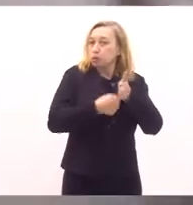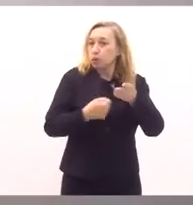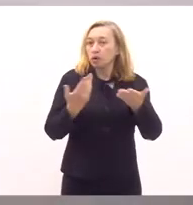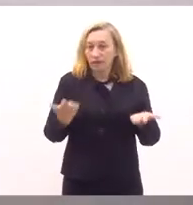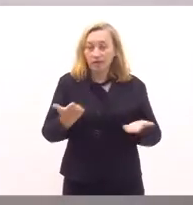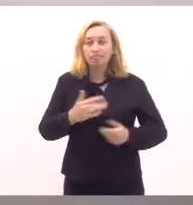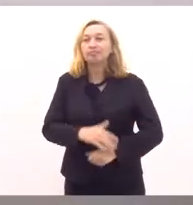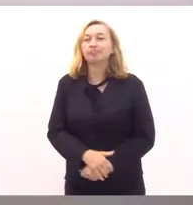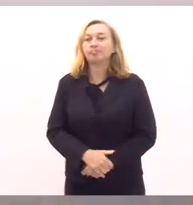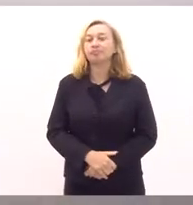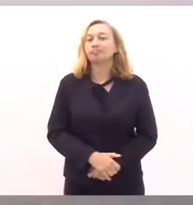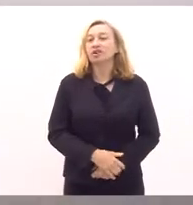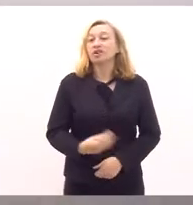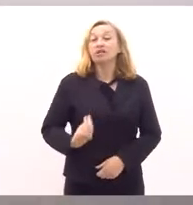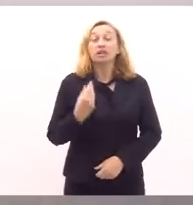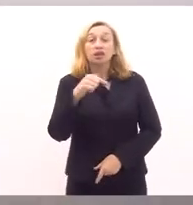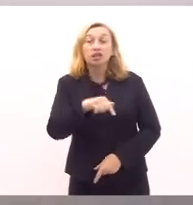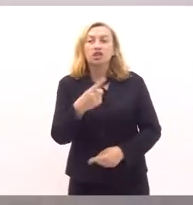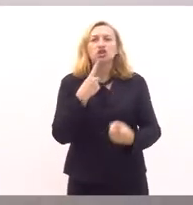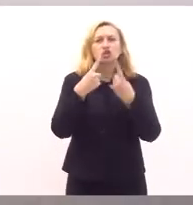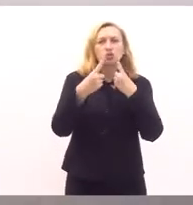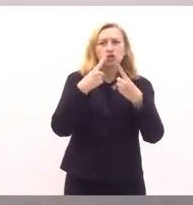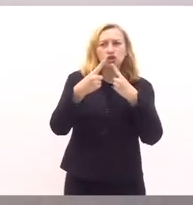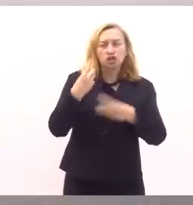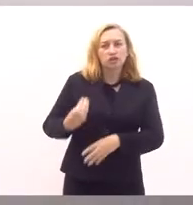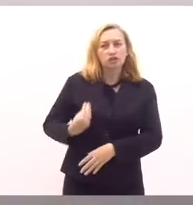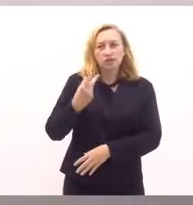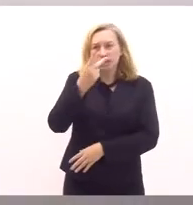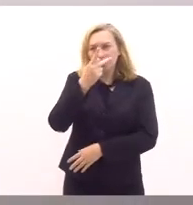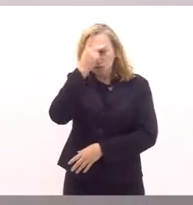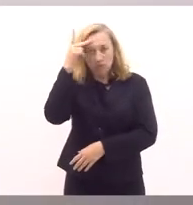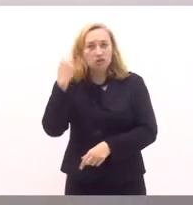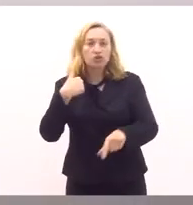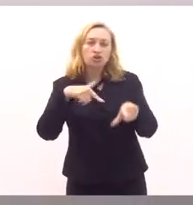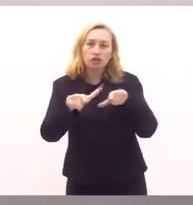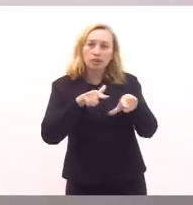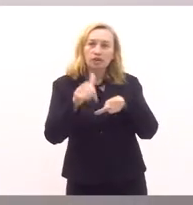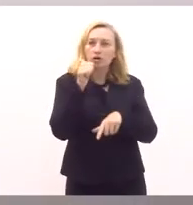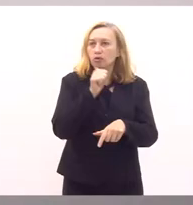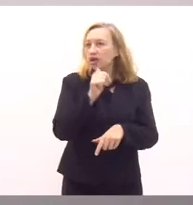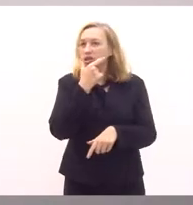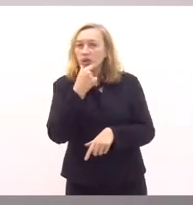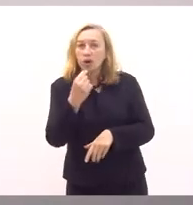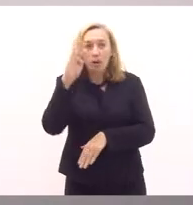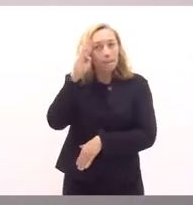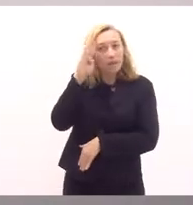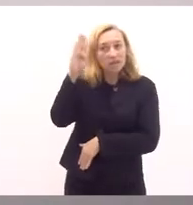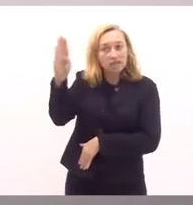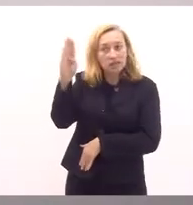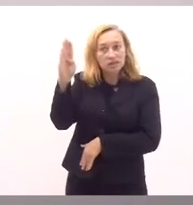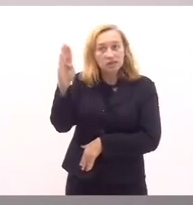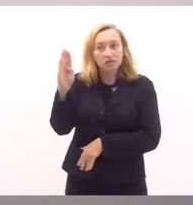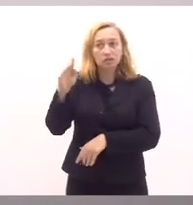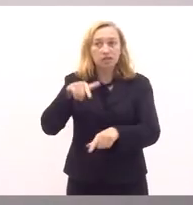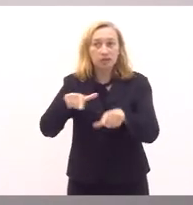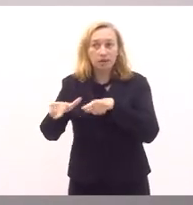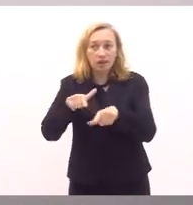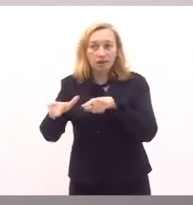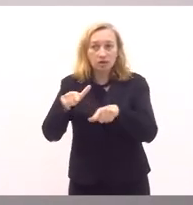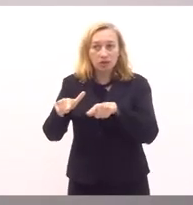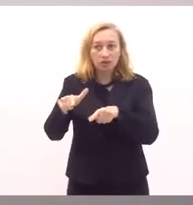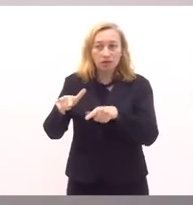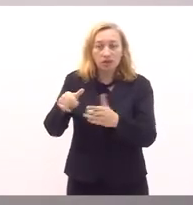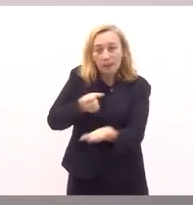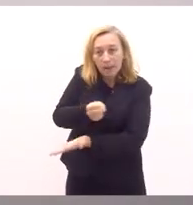é isso, né? A gente está aqui discutindo a dignidade dos trabalhadores e trabalhadoras, principalmente os trabalhadores e trabalhadoras